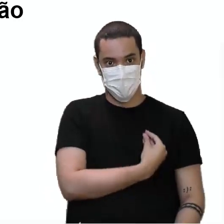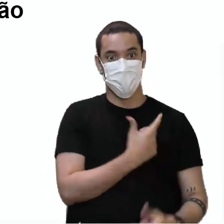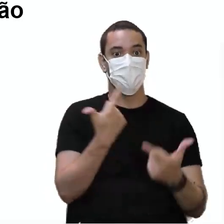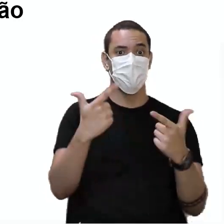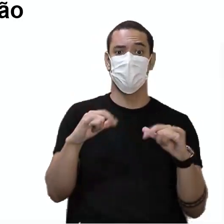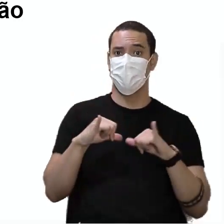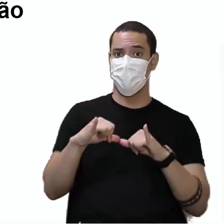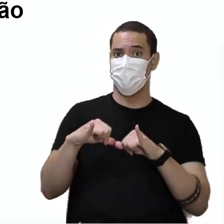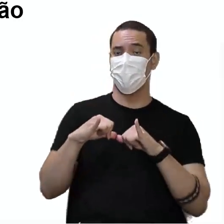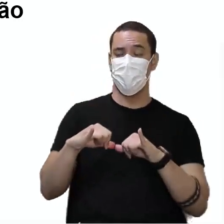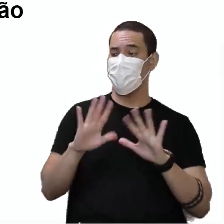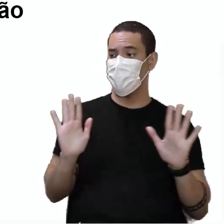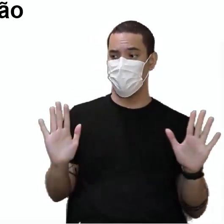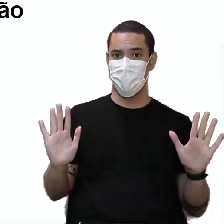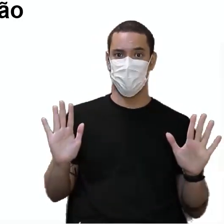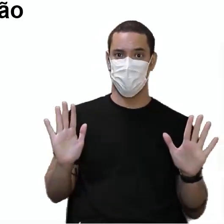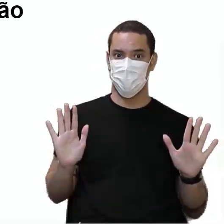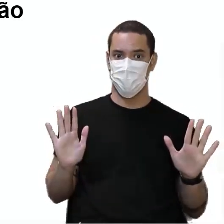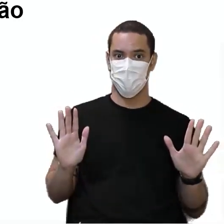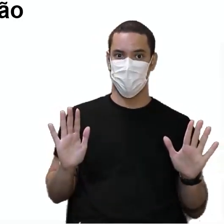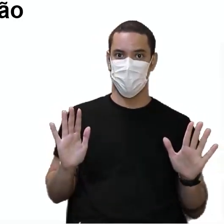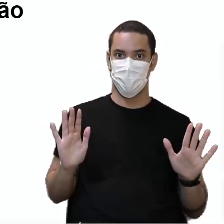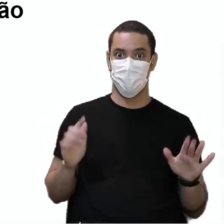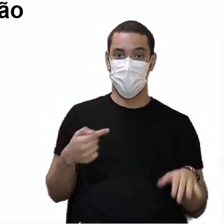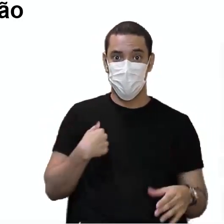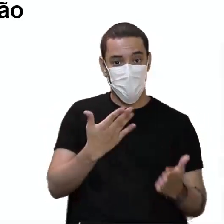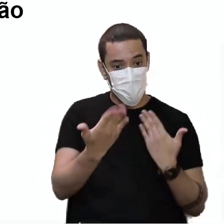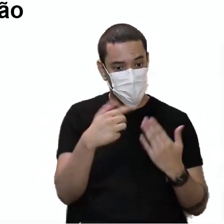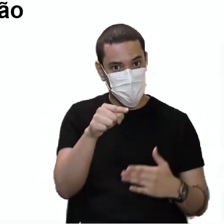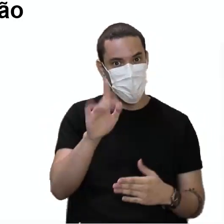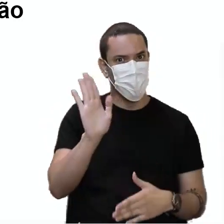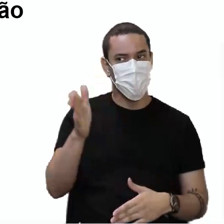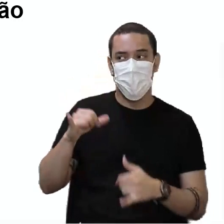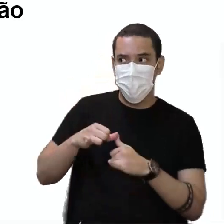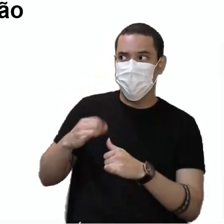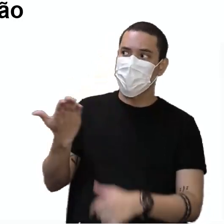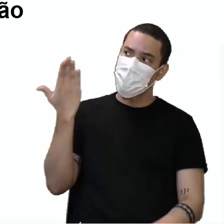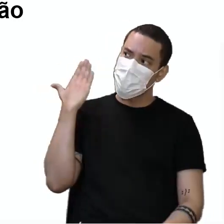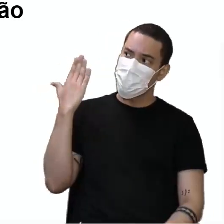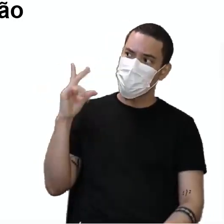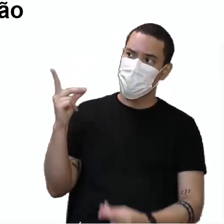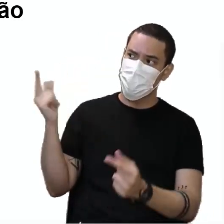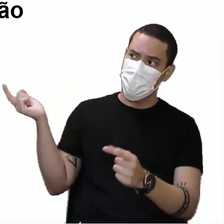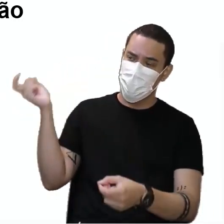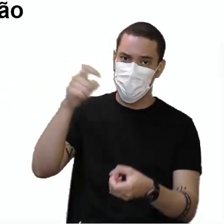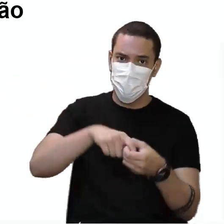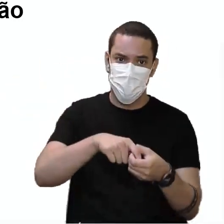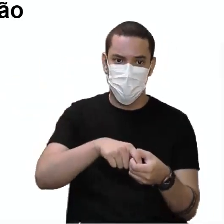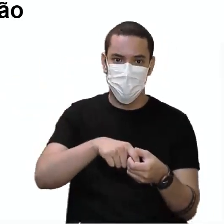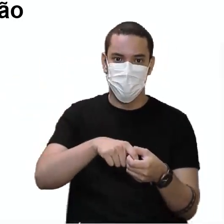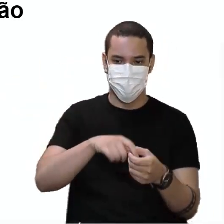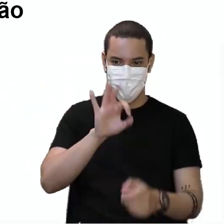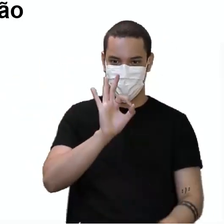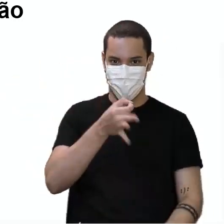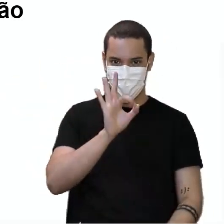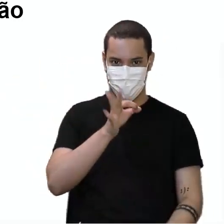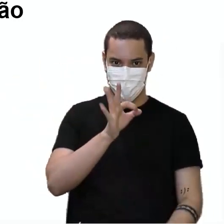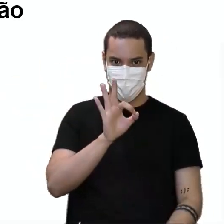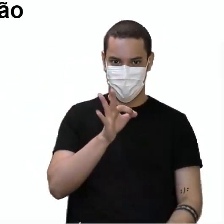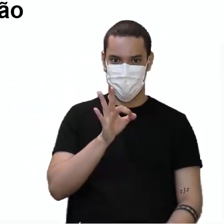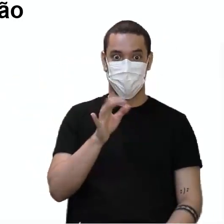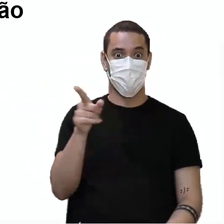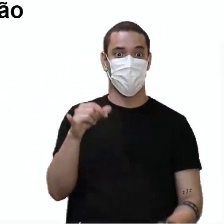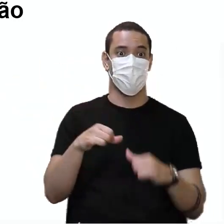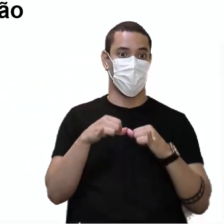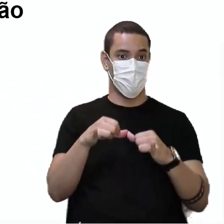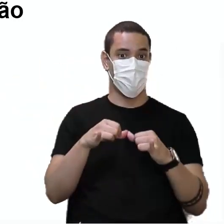estive no supermercado. Não estou mais, inclusive estou falando com você nesse momento, né? Também poderia falar com a pessoa, mas está no local, mas nesse caso